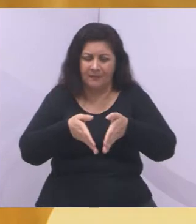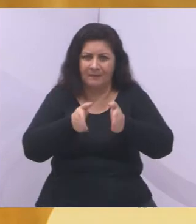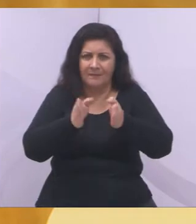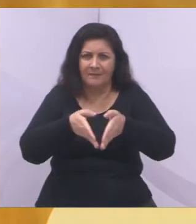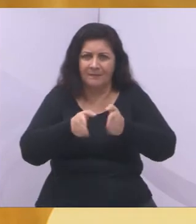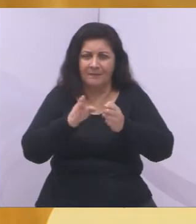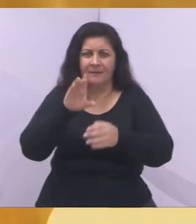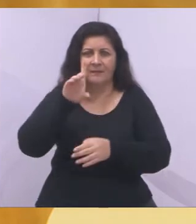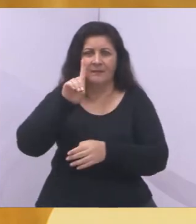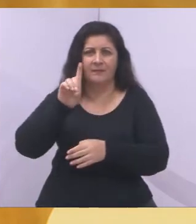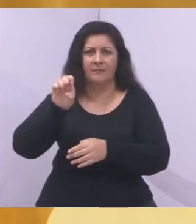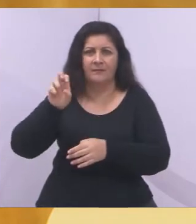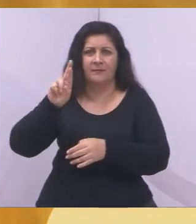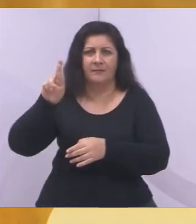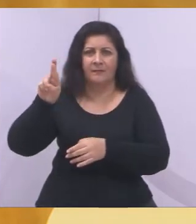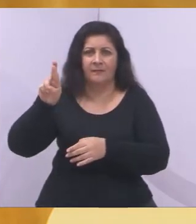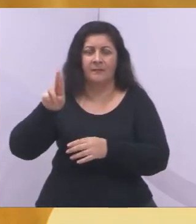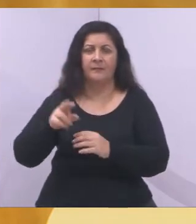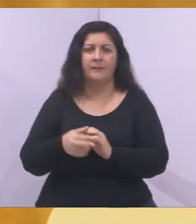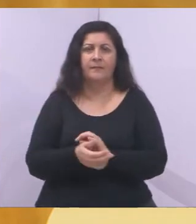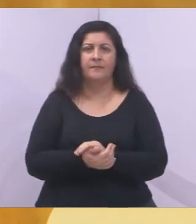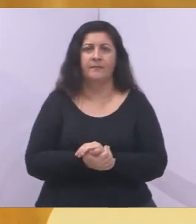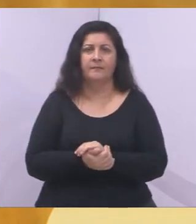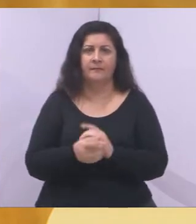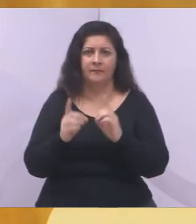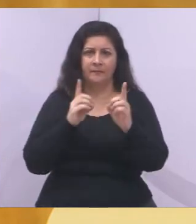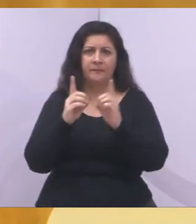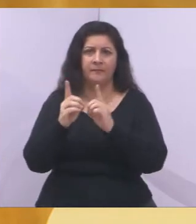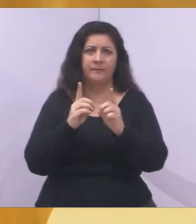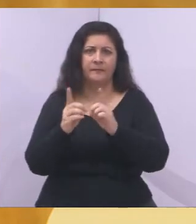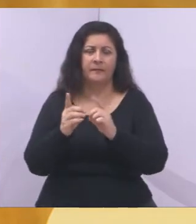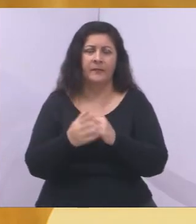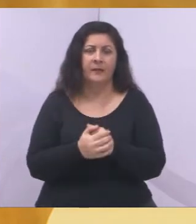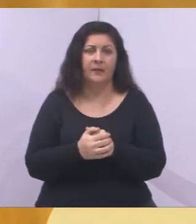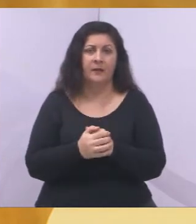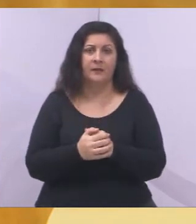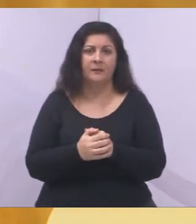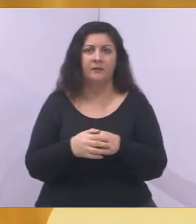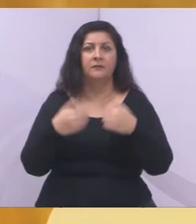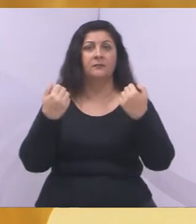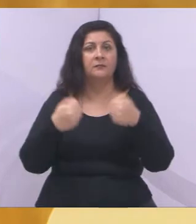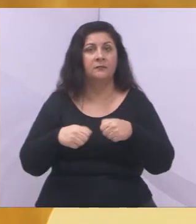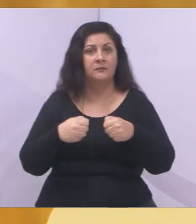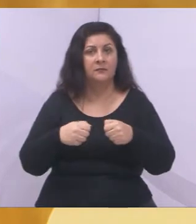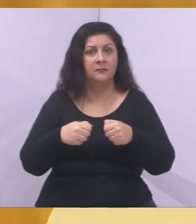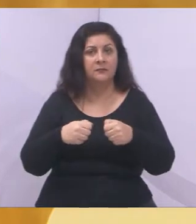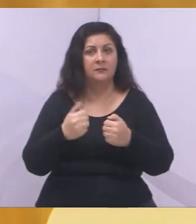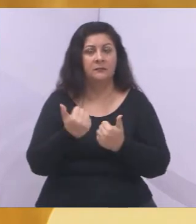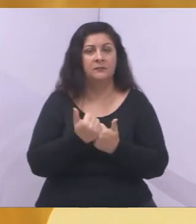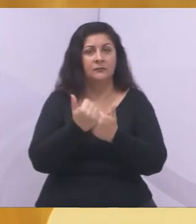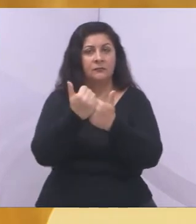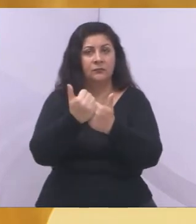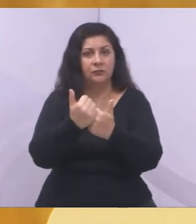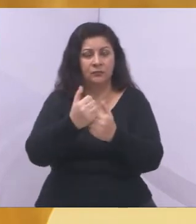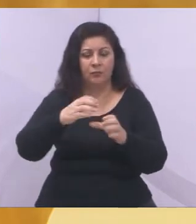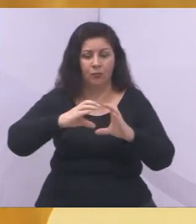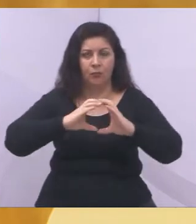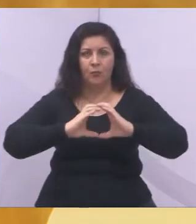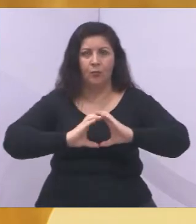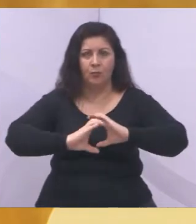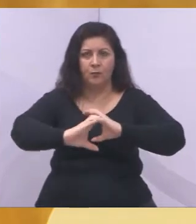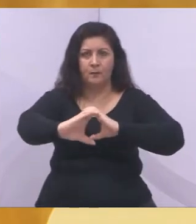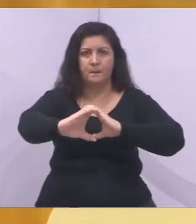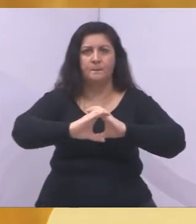Do DR, que é do Departamento de Estradas e Rodagens do Estado. Eles precisam trocar aquela tubulação. Enquanto